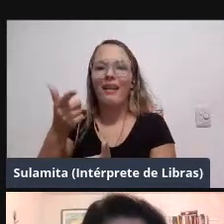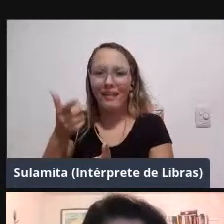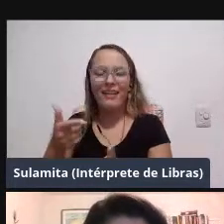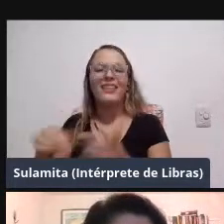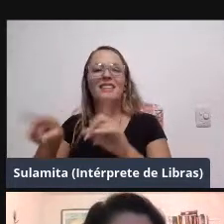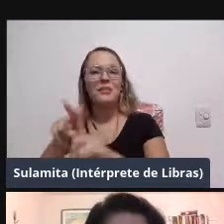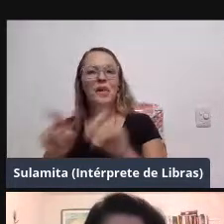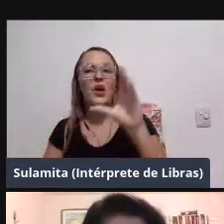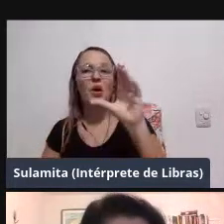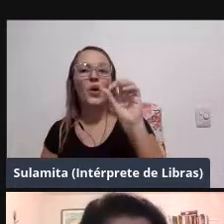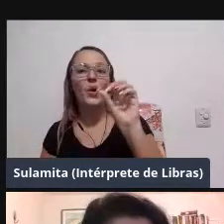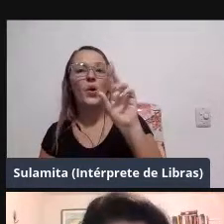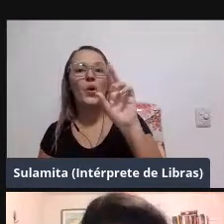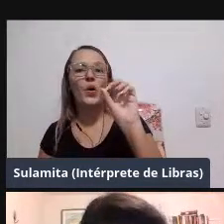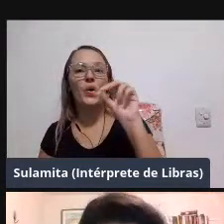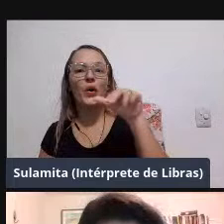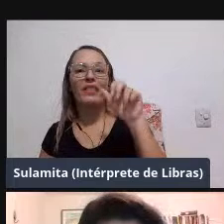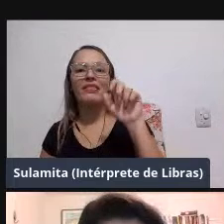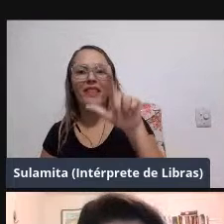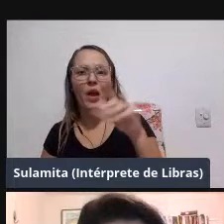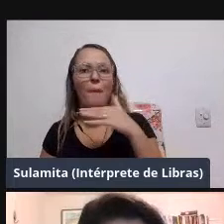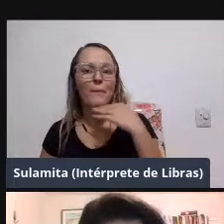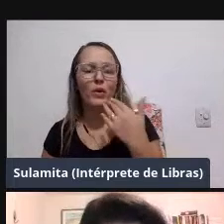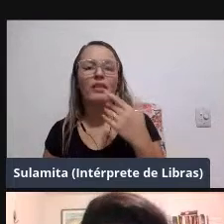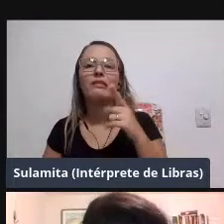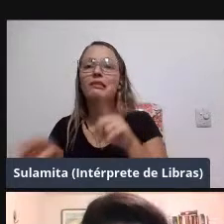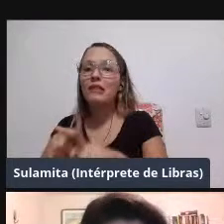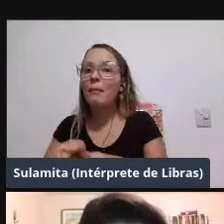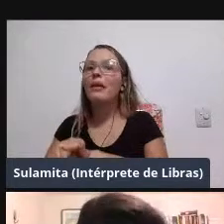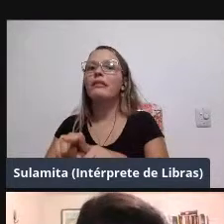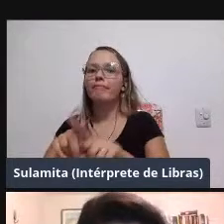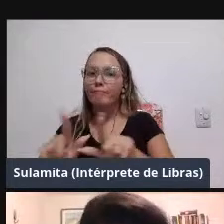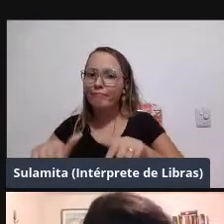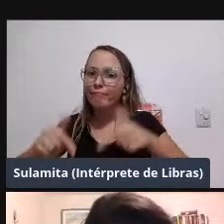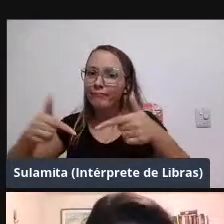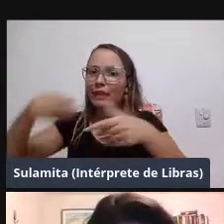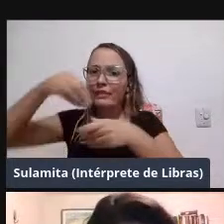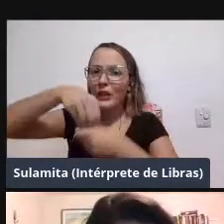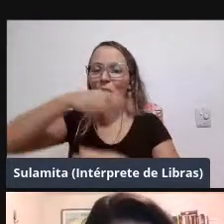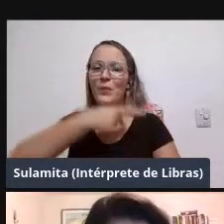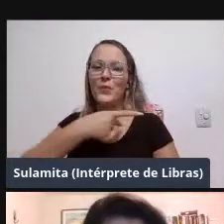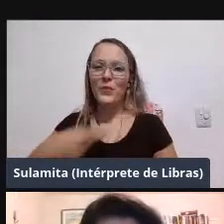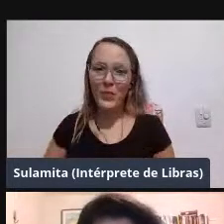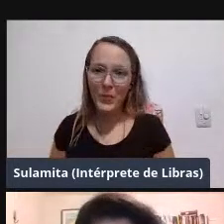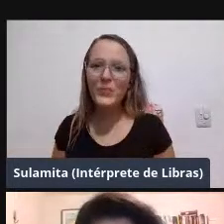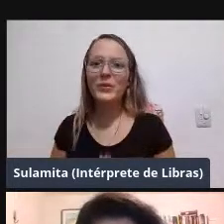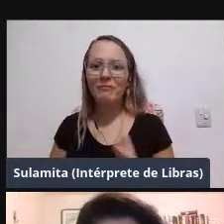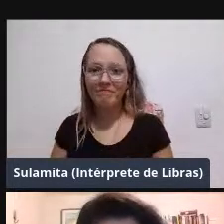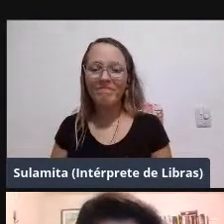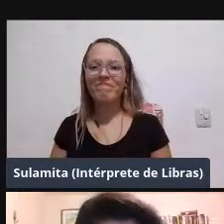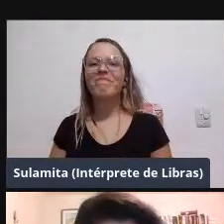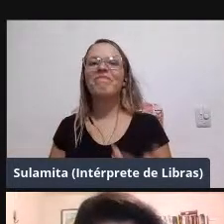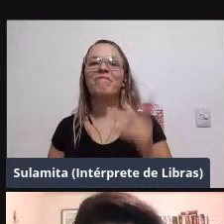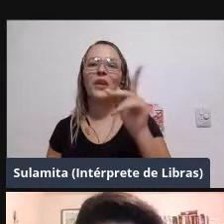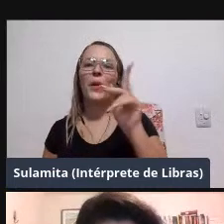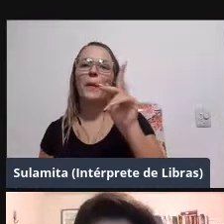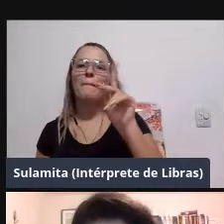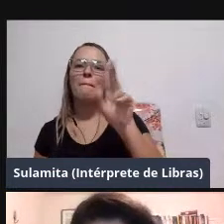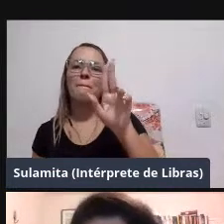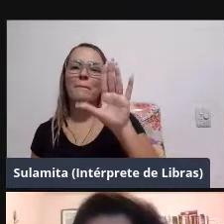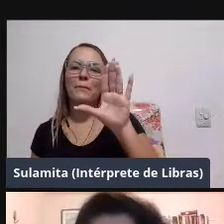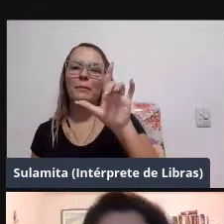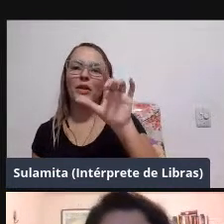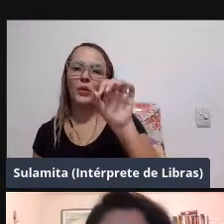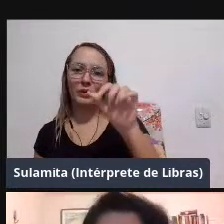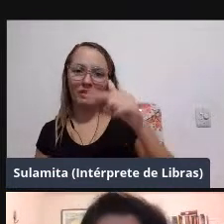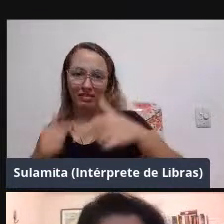título de coronel, funcionário público, enfim, eu acompanhei um pouco a trajetória dele, escrevi sobre ele, para quem tiver interesse, tem uns textos